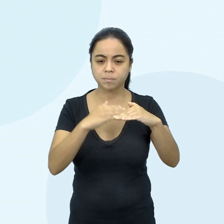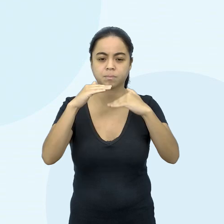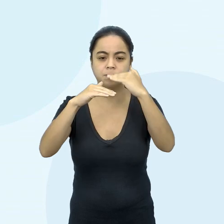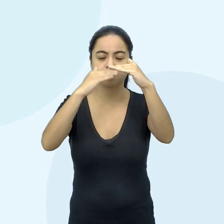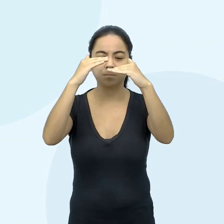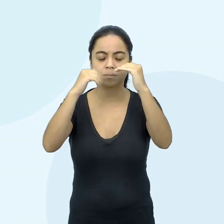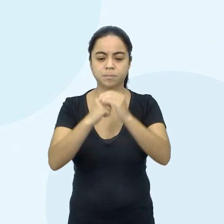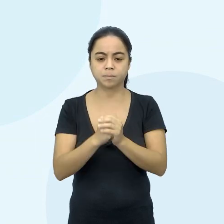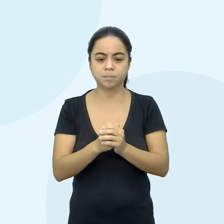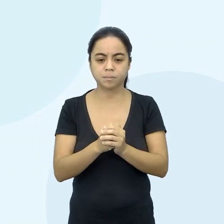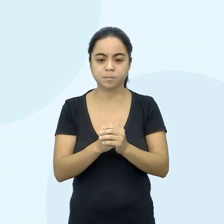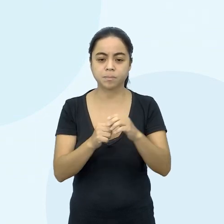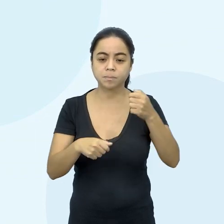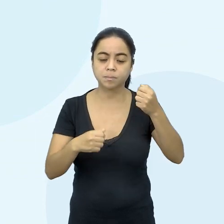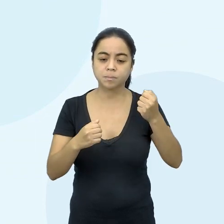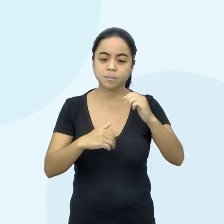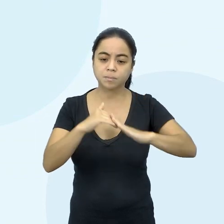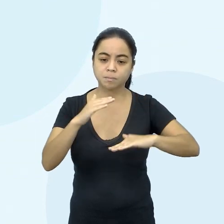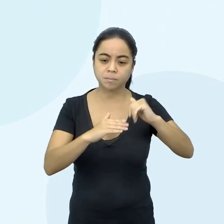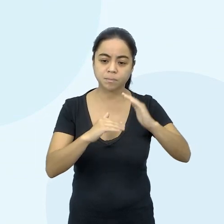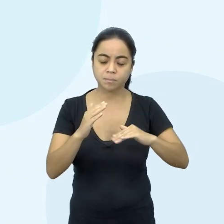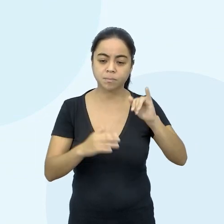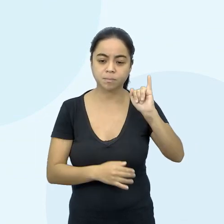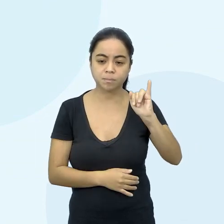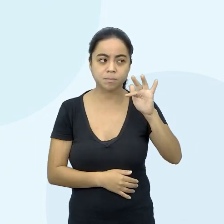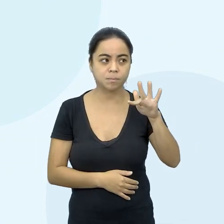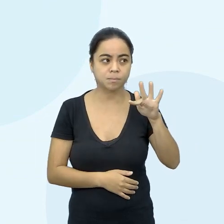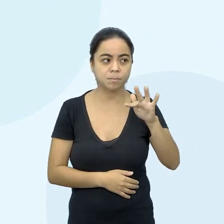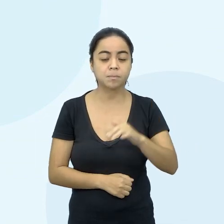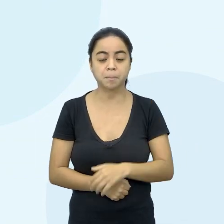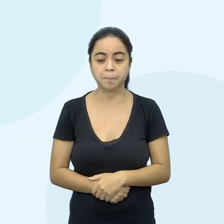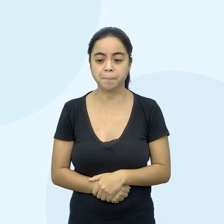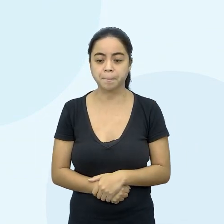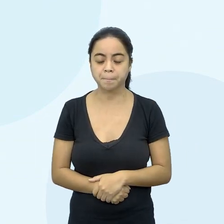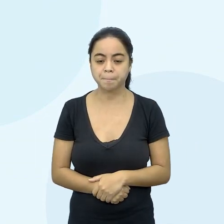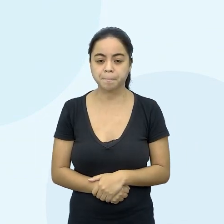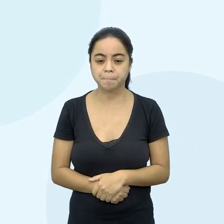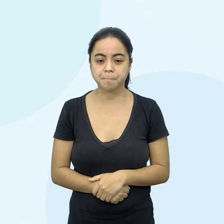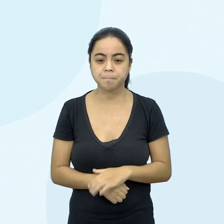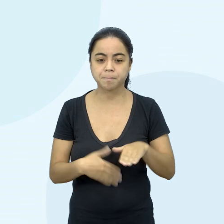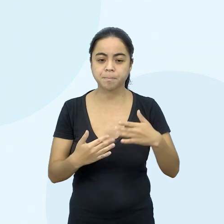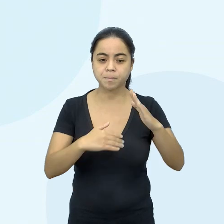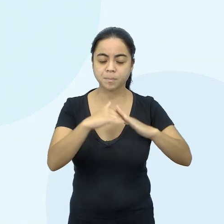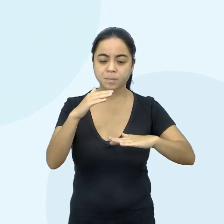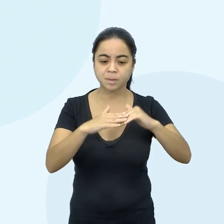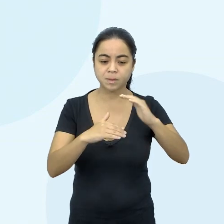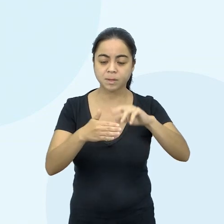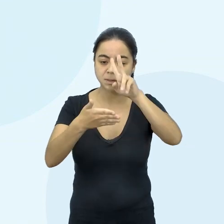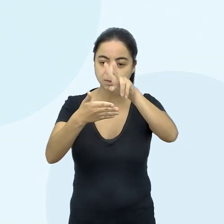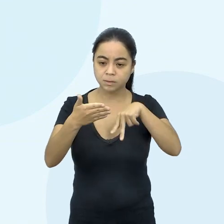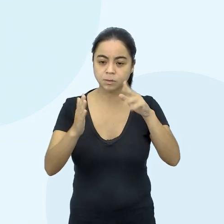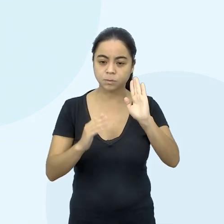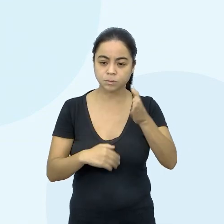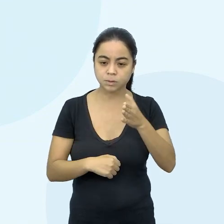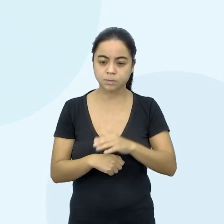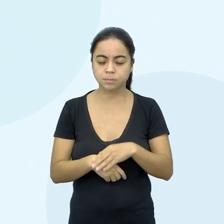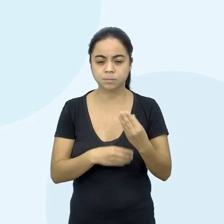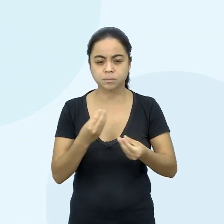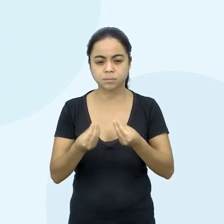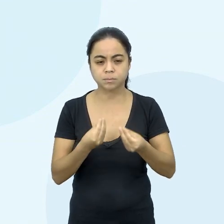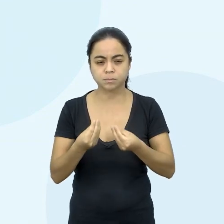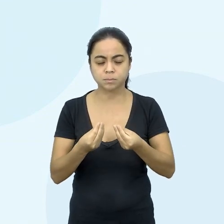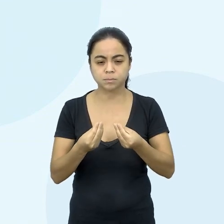desenvolver a habilidade do itinerário formativo? Então, lembrando que a habilidade foi o que a Tati acabou de ler, tá? Como que vocês